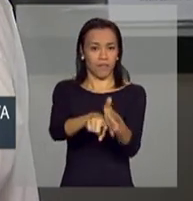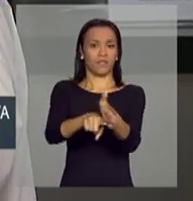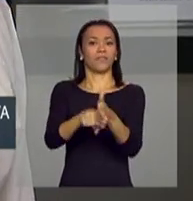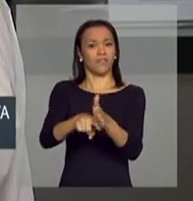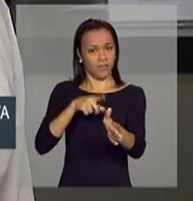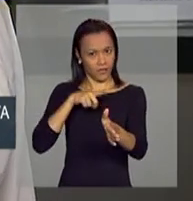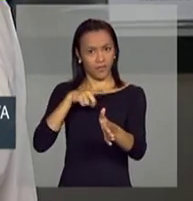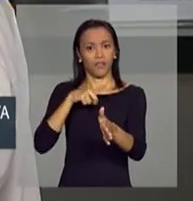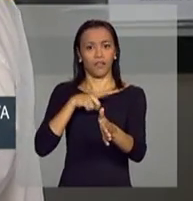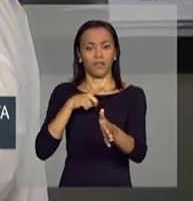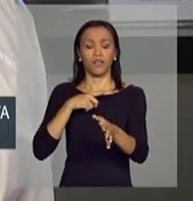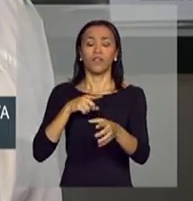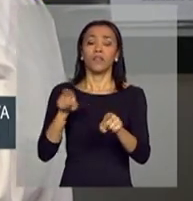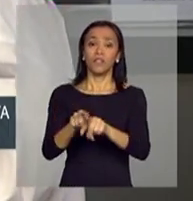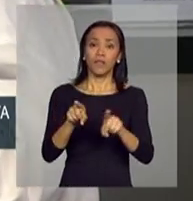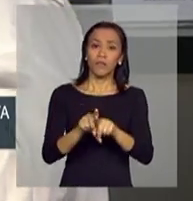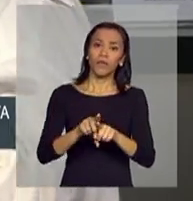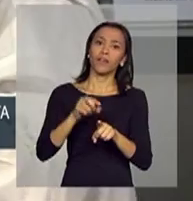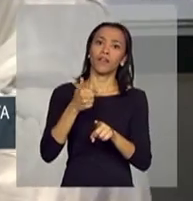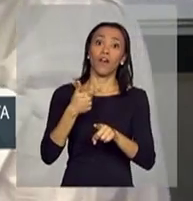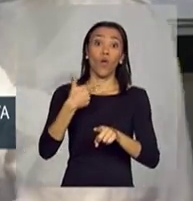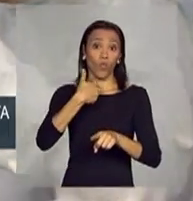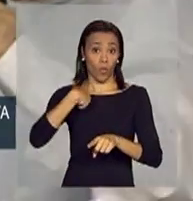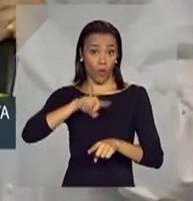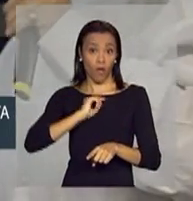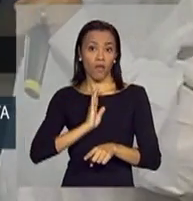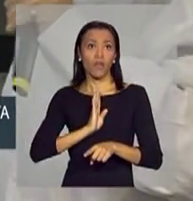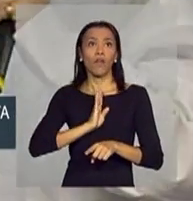certamente iremos, né, comissária, a outros estados.